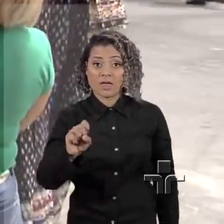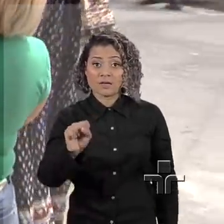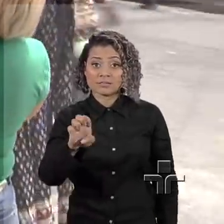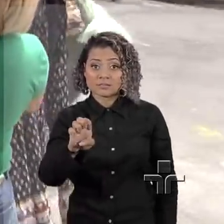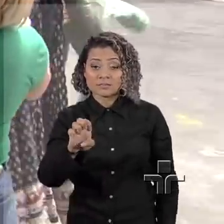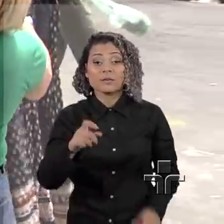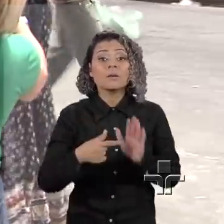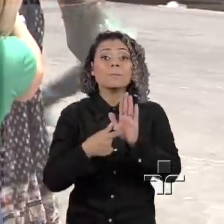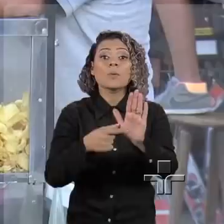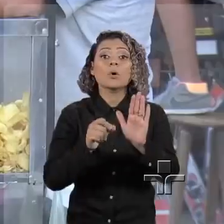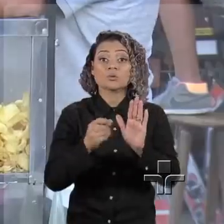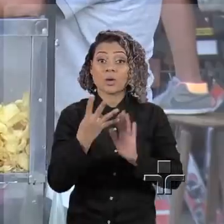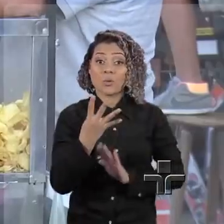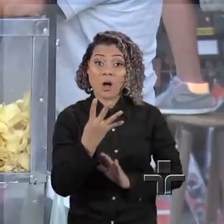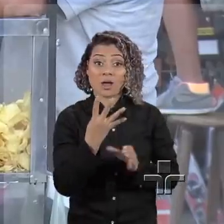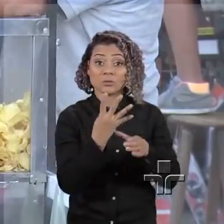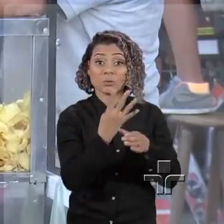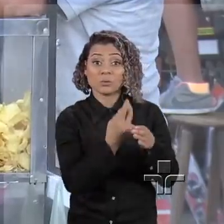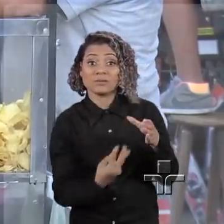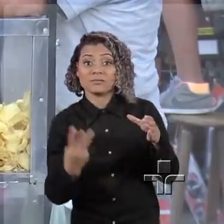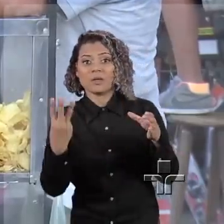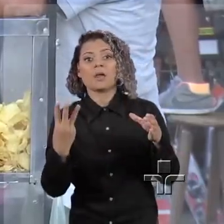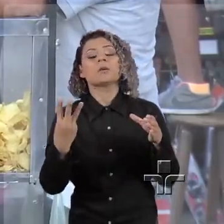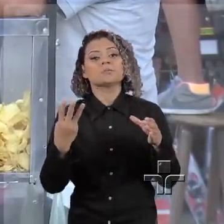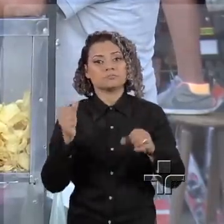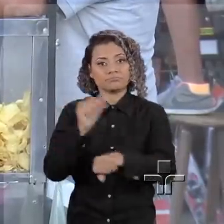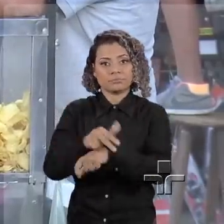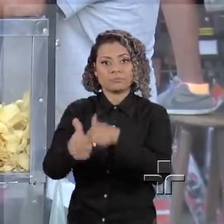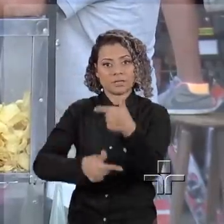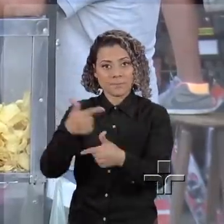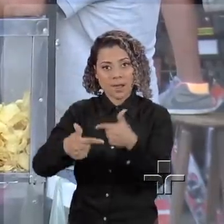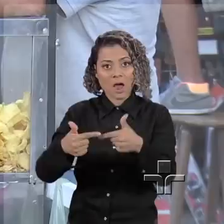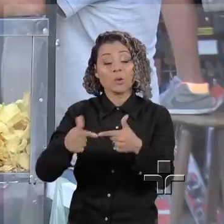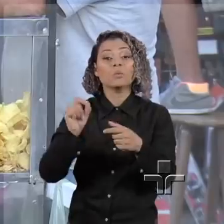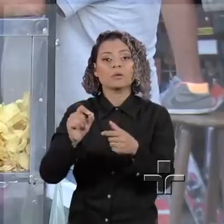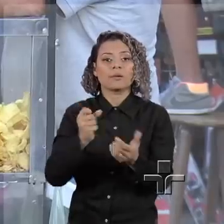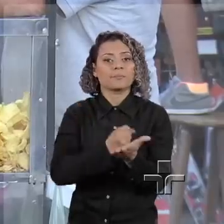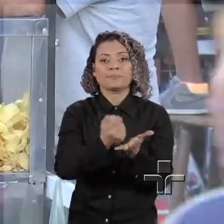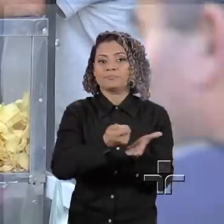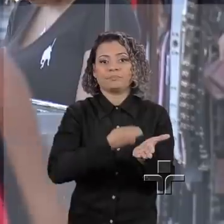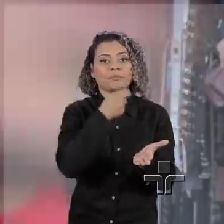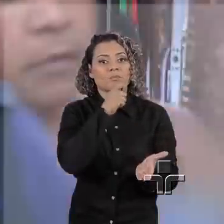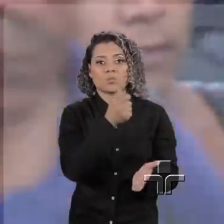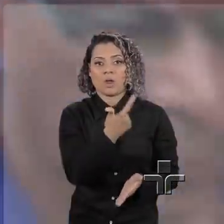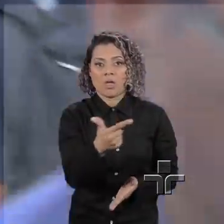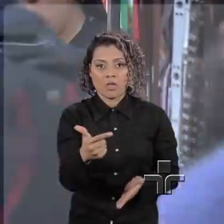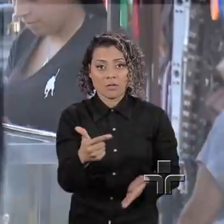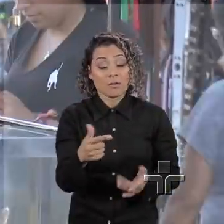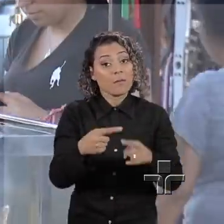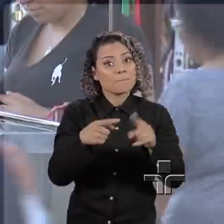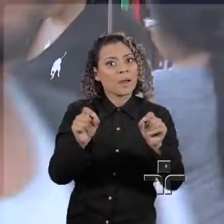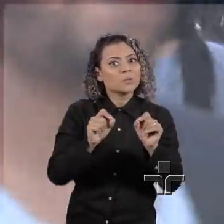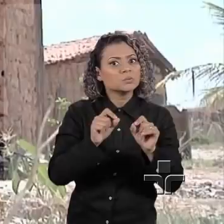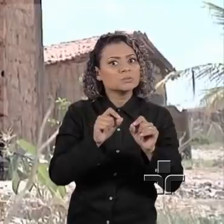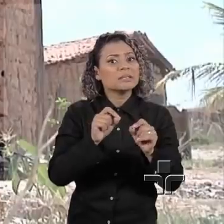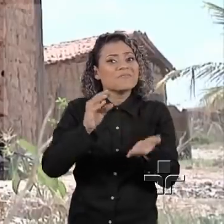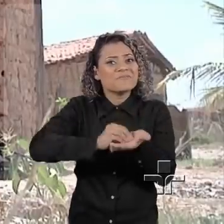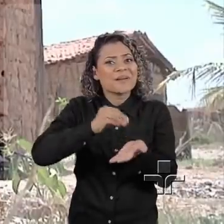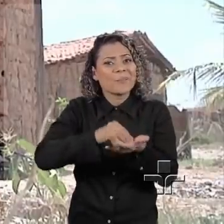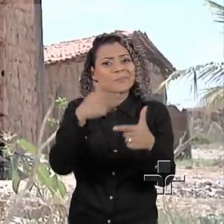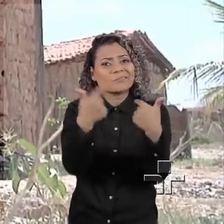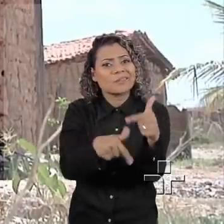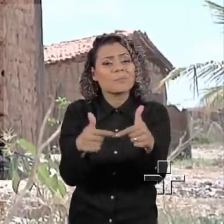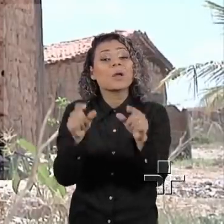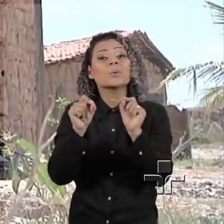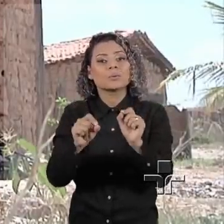cada 4 pessoas que entram no mercado de trabalho fazem pela via da informalidade. E um dos resultados da falta de emprego